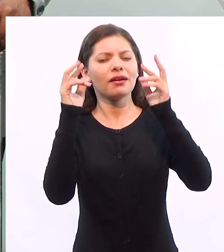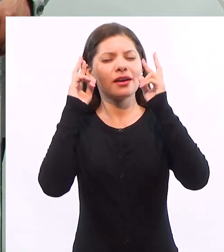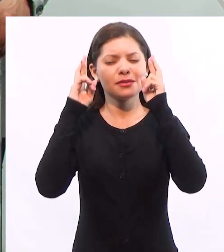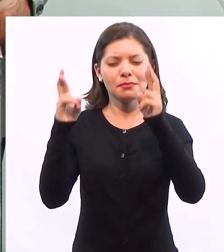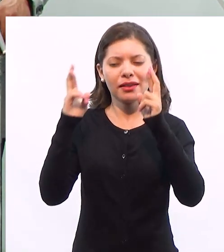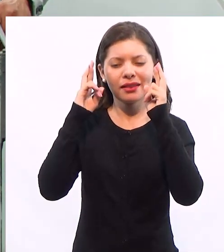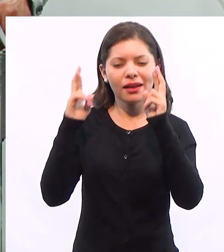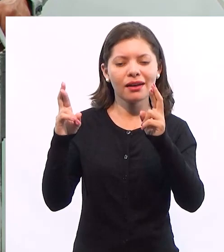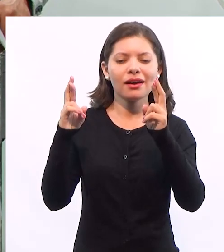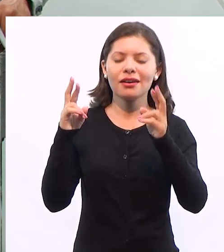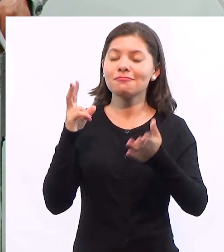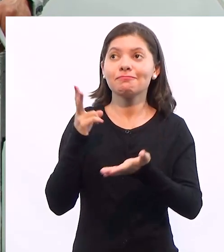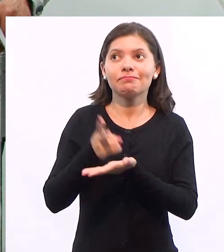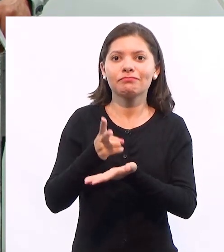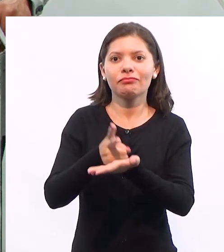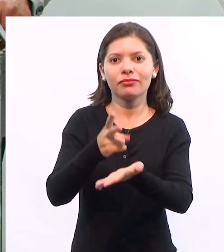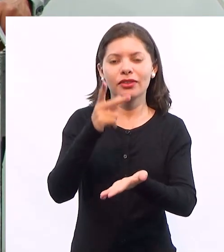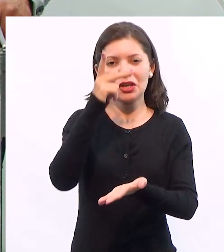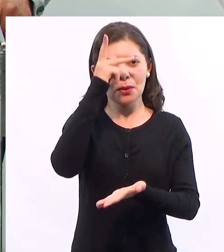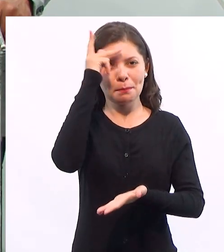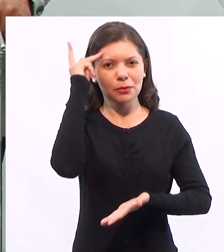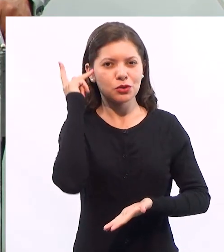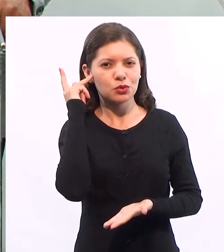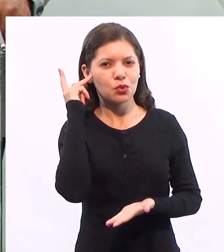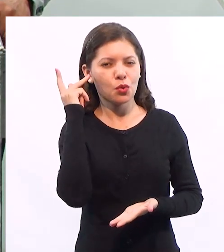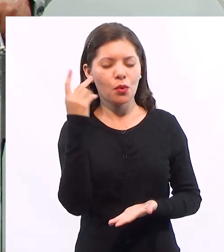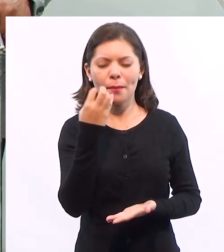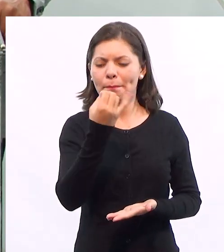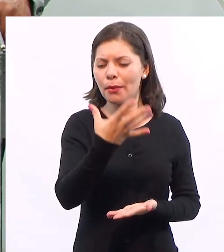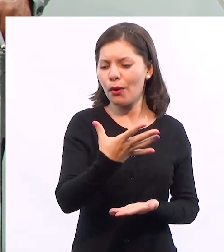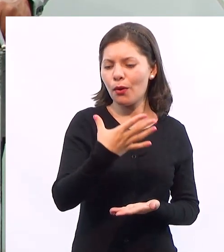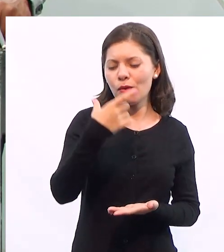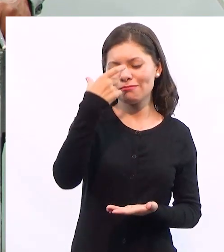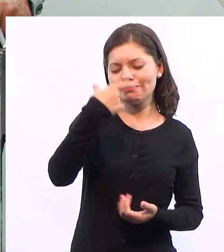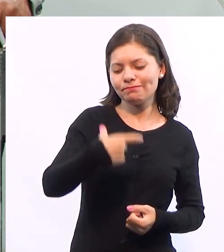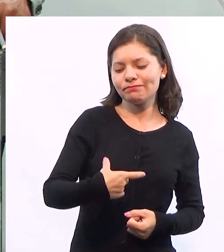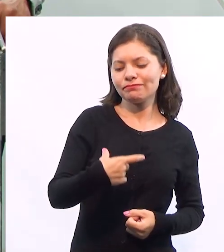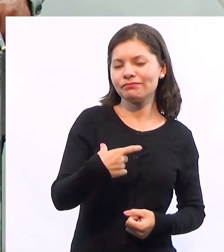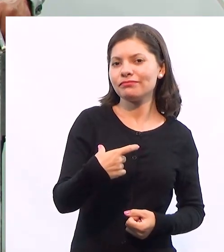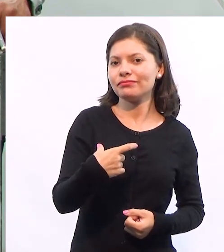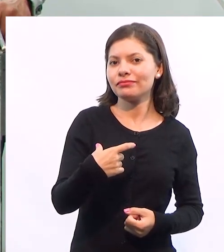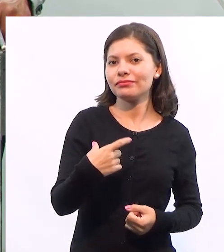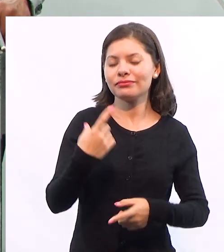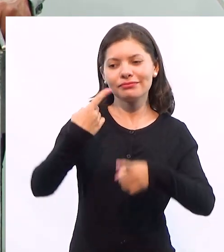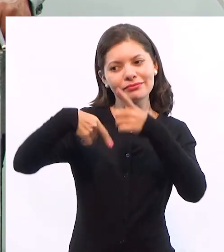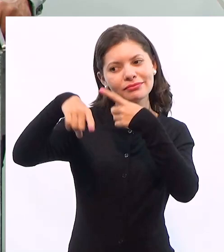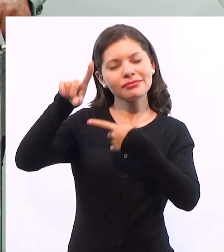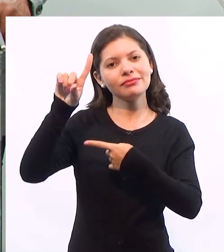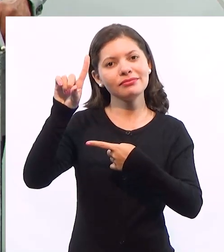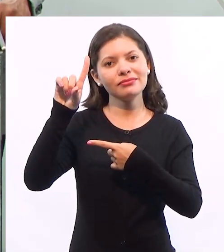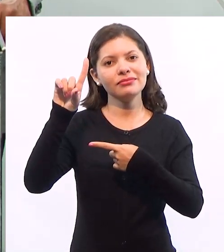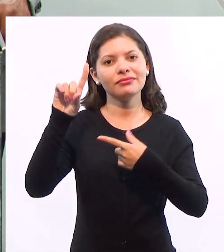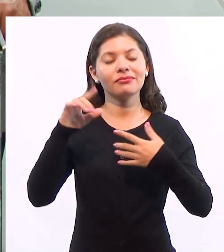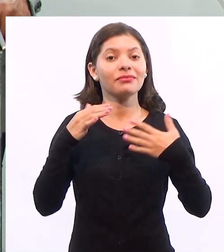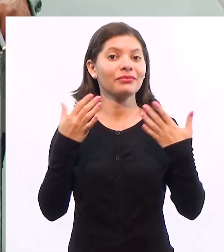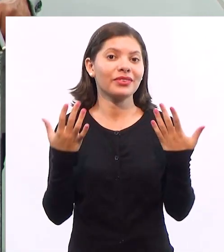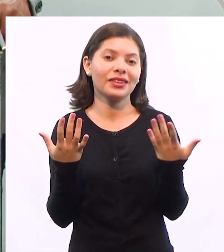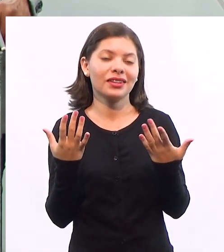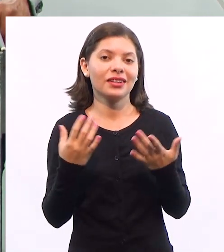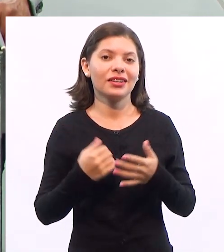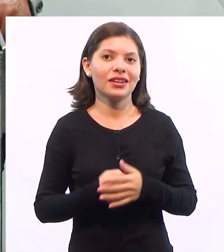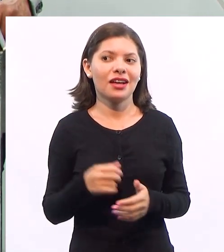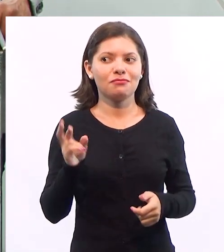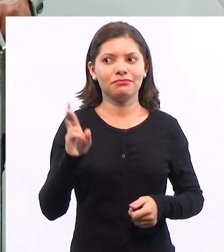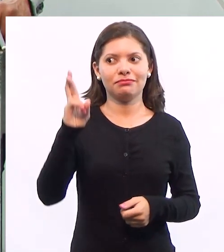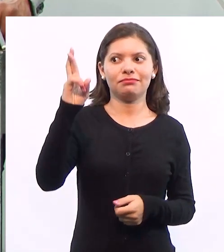respeitado, já é uma pessoa que tem uma moral, uma estima totalmente elevada, já se sente autorrealizado. Autorrealização não quer dizer riqueza